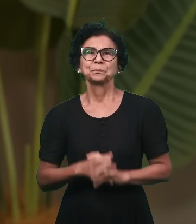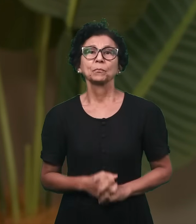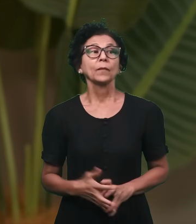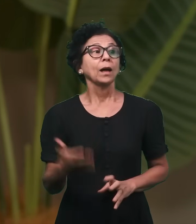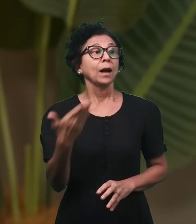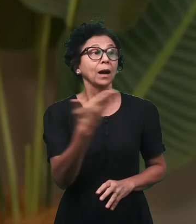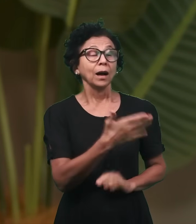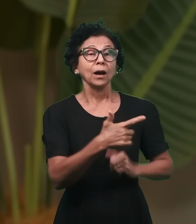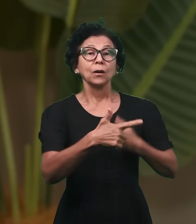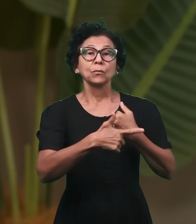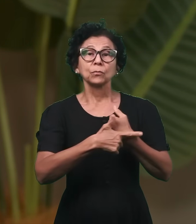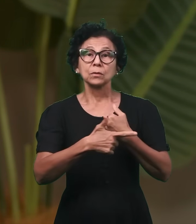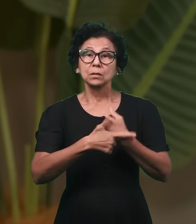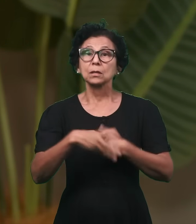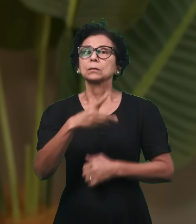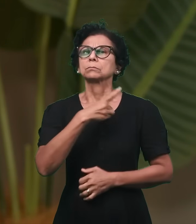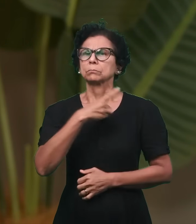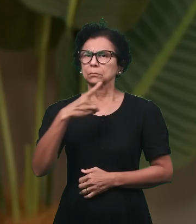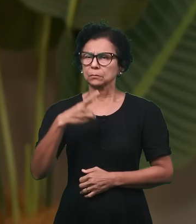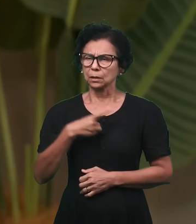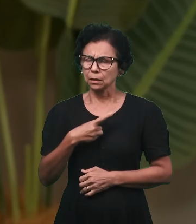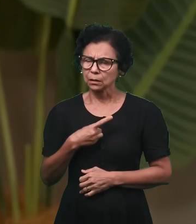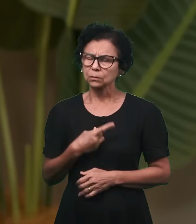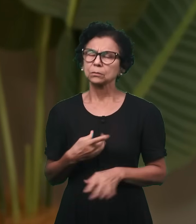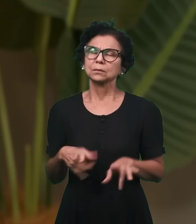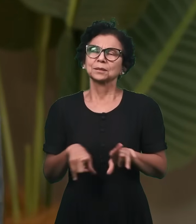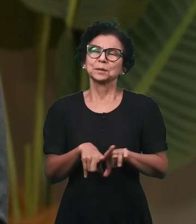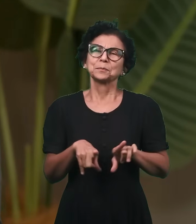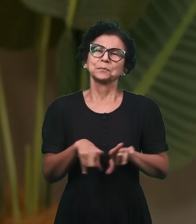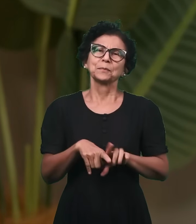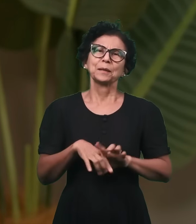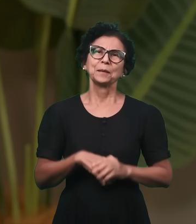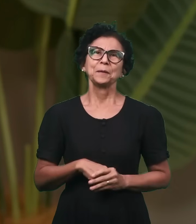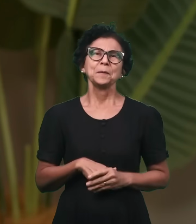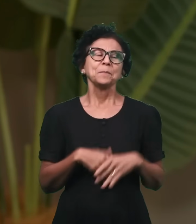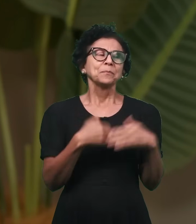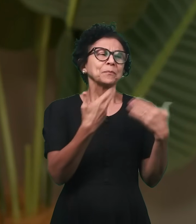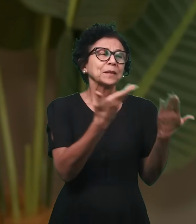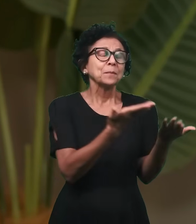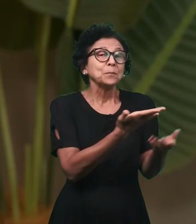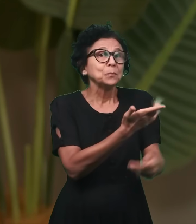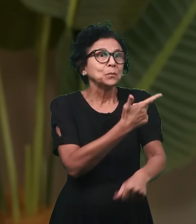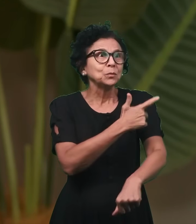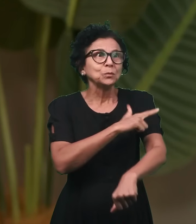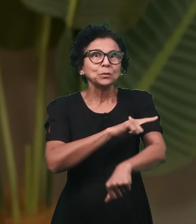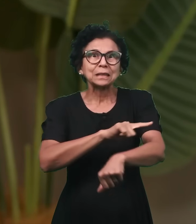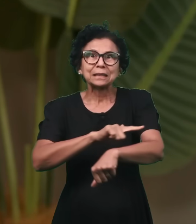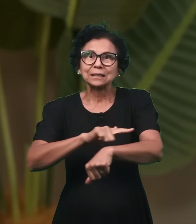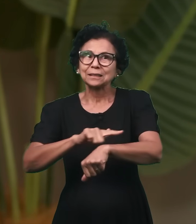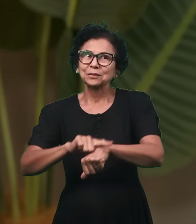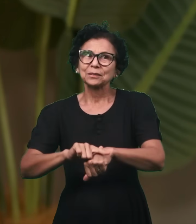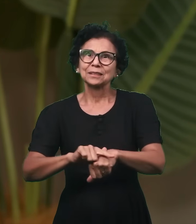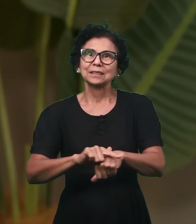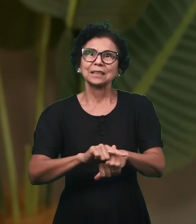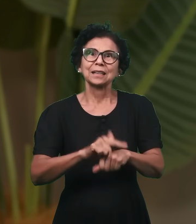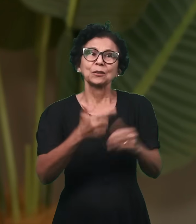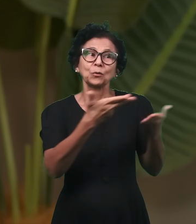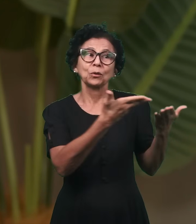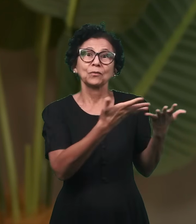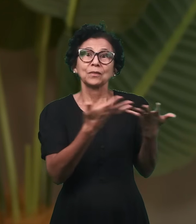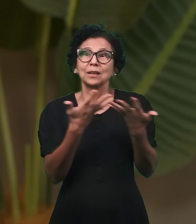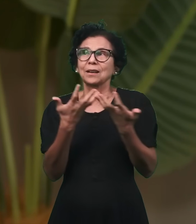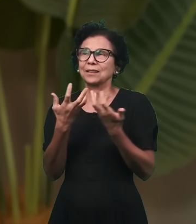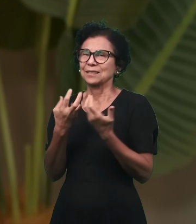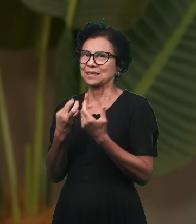diácono aqui das nossas igrejas e hoje gentilmente atendeu ao nosso convite para participar do nosso programa